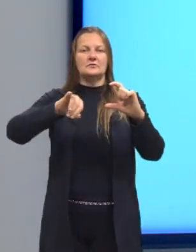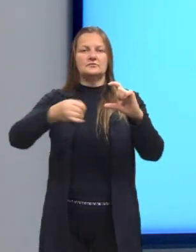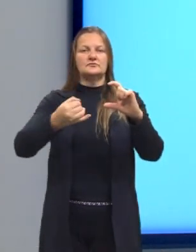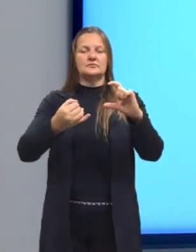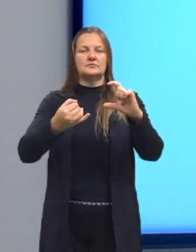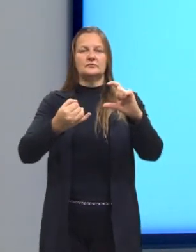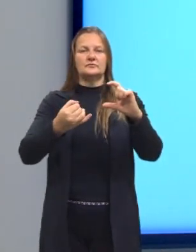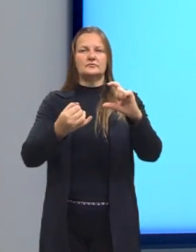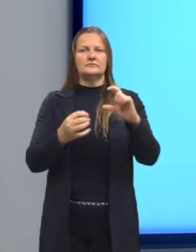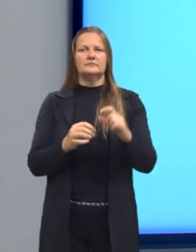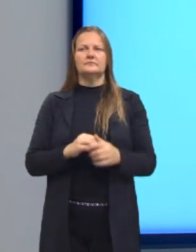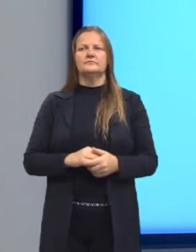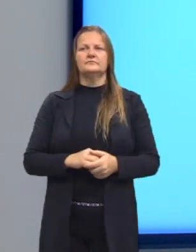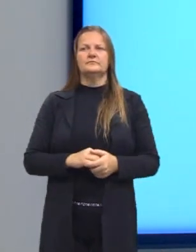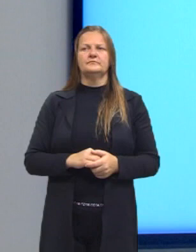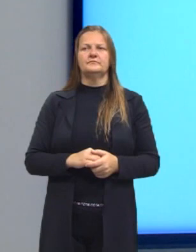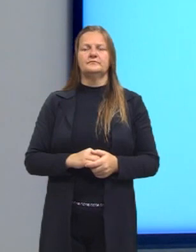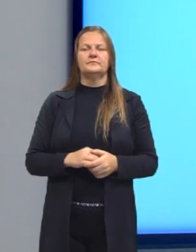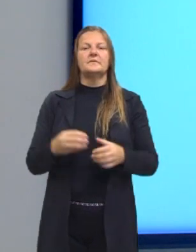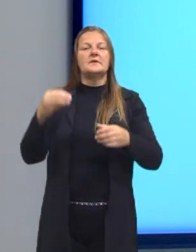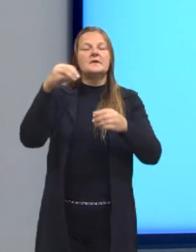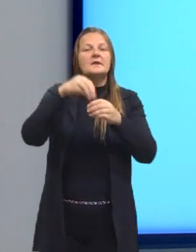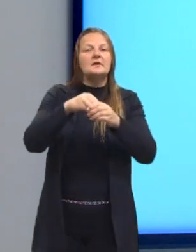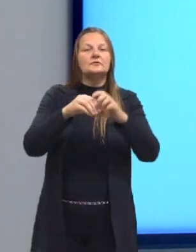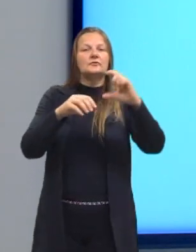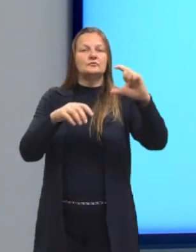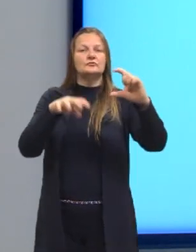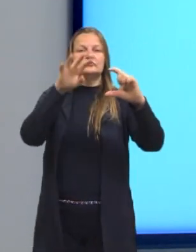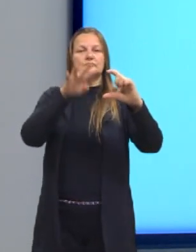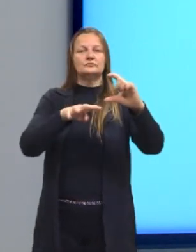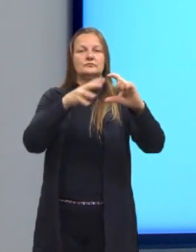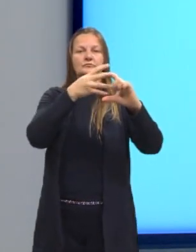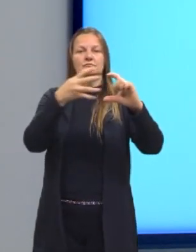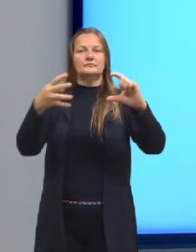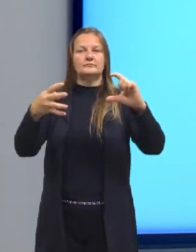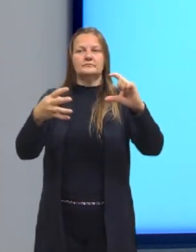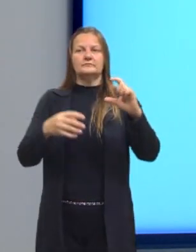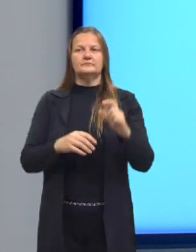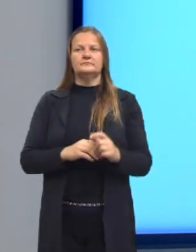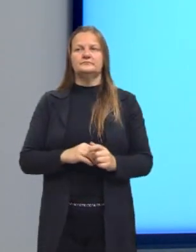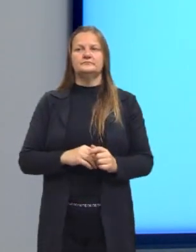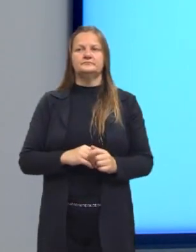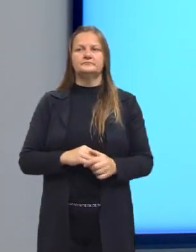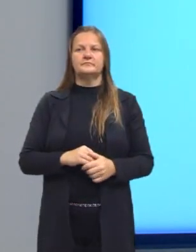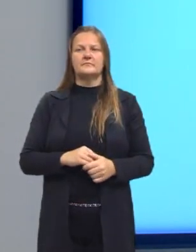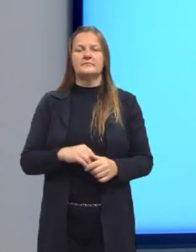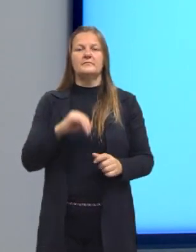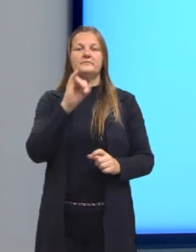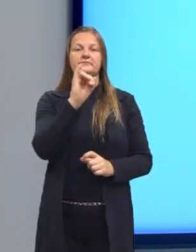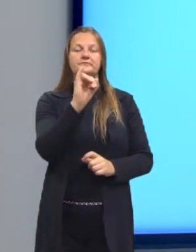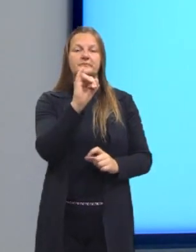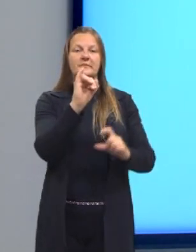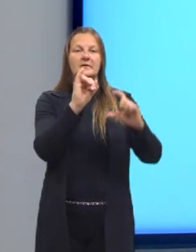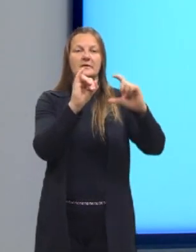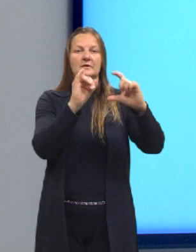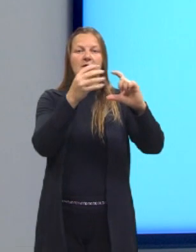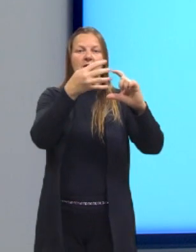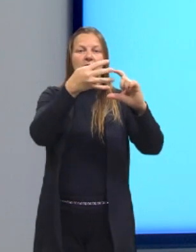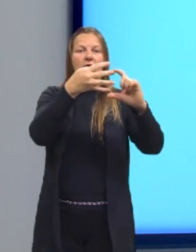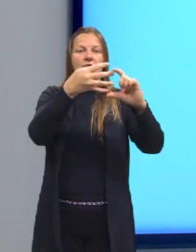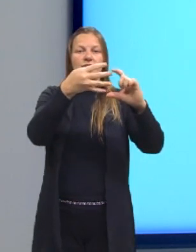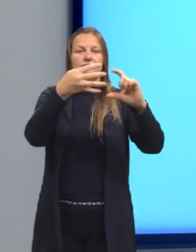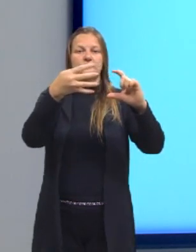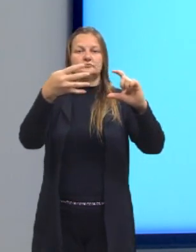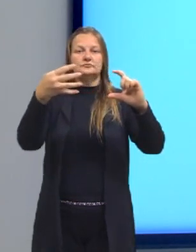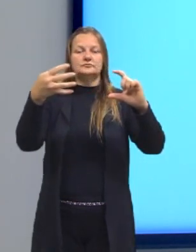pos sobre o elemento dentro da nossa Matriz então o i ele vai ser o valor que vai né da linha 1 até